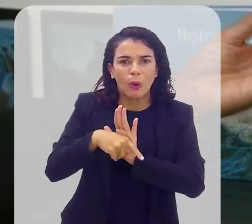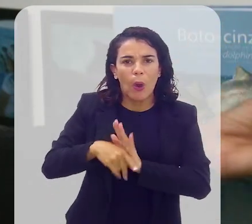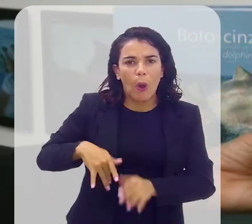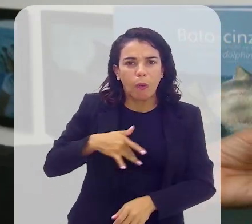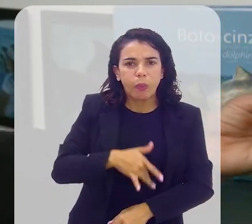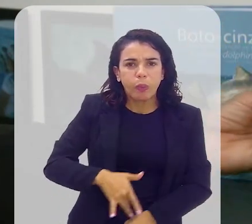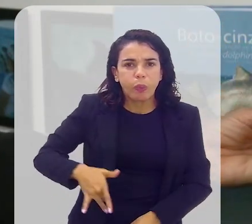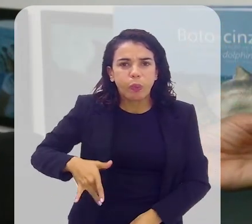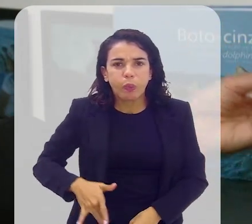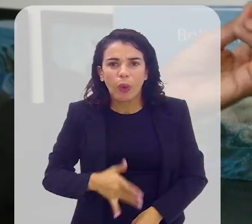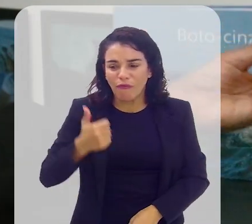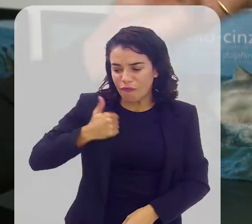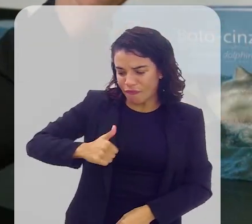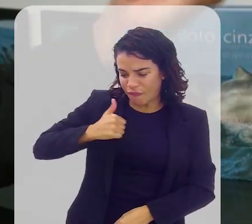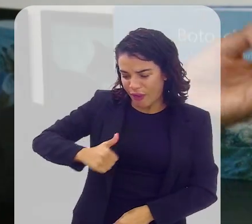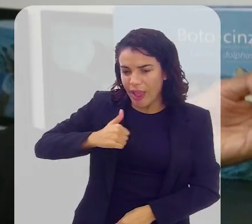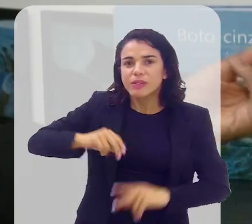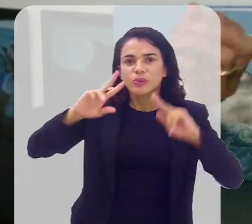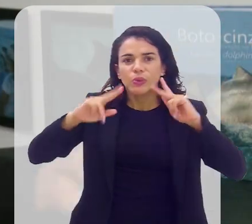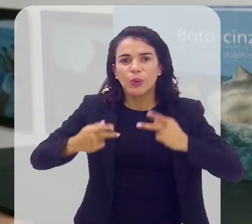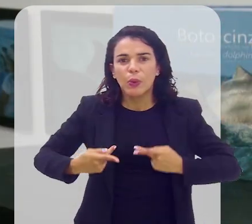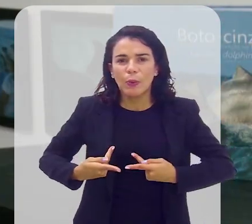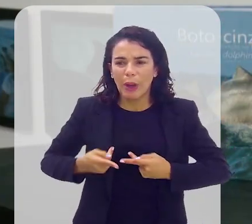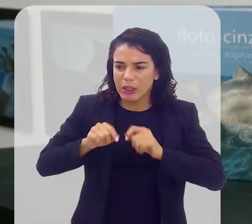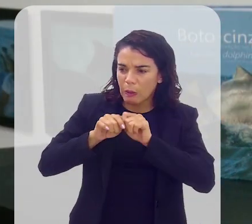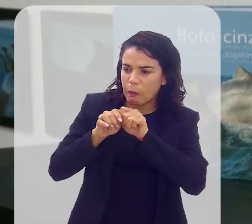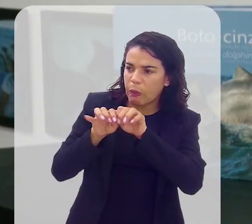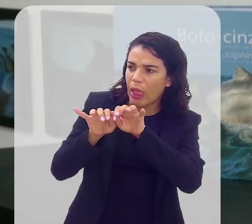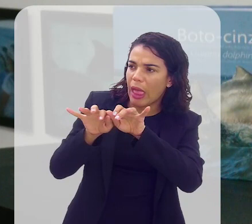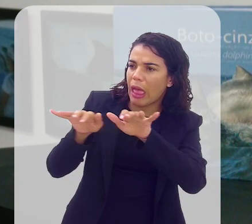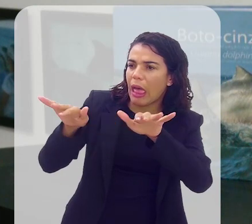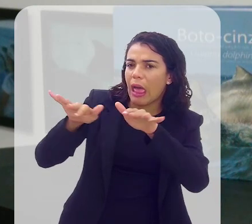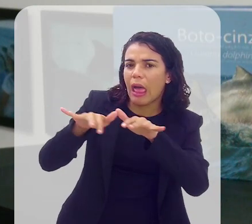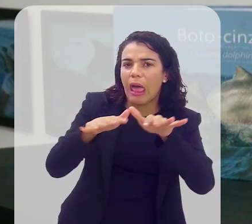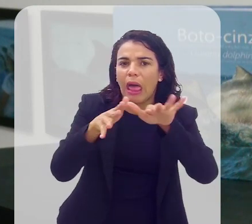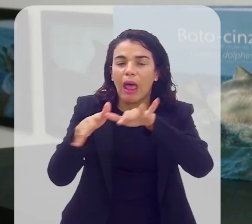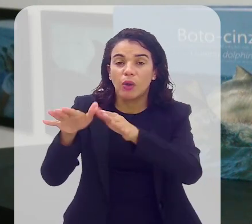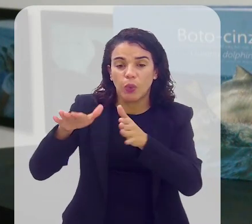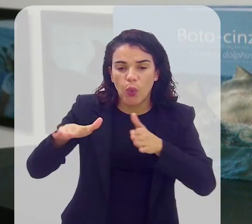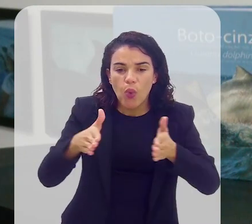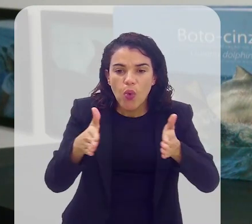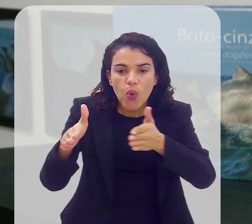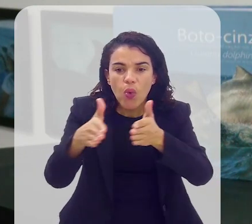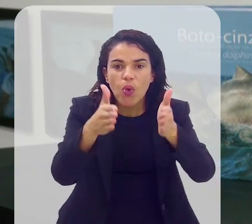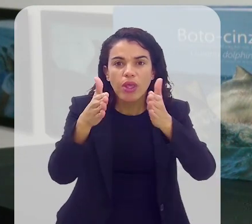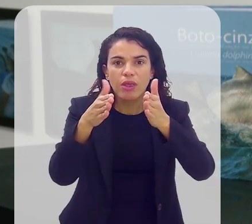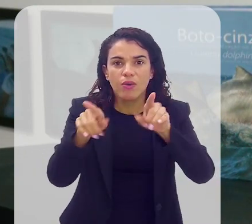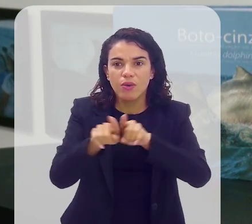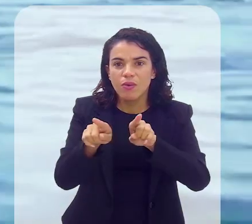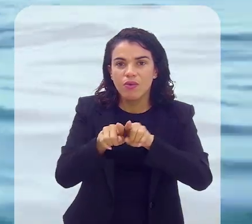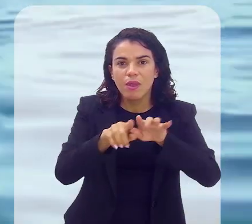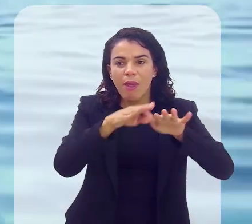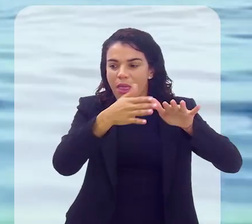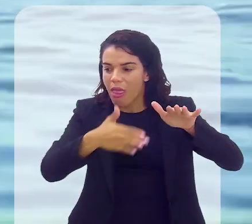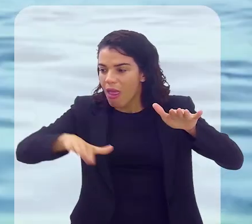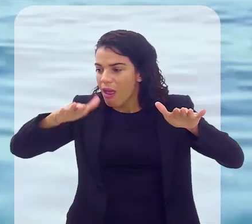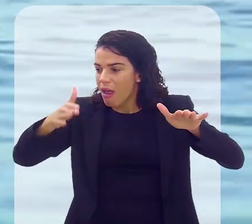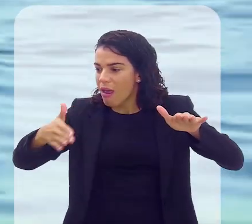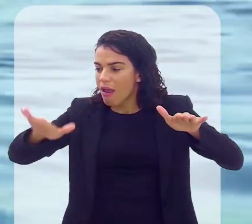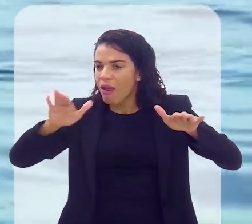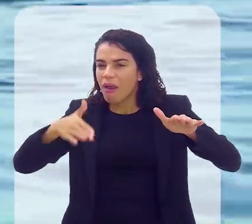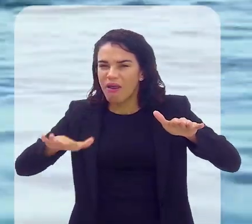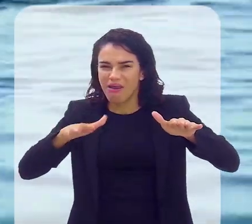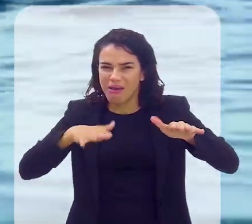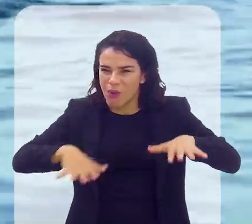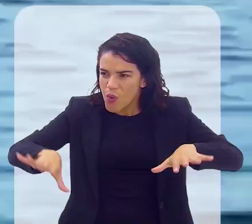é do nosso trato intestinal, ou seja, as fezes humanas chegando nos rios e vindo parar no mar, e indo para o